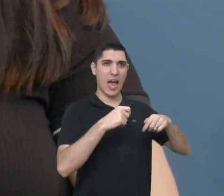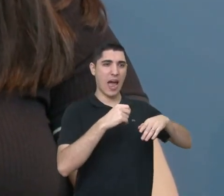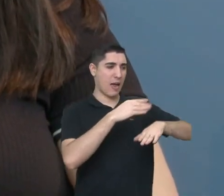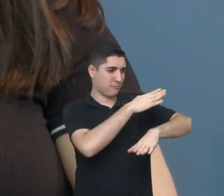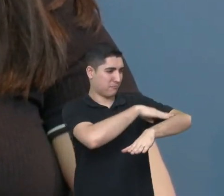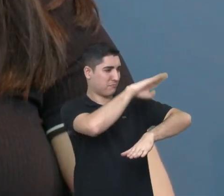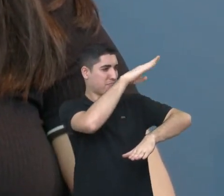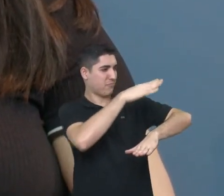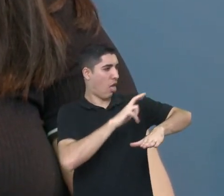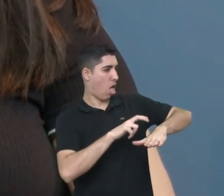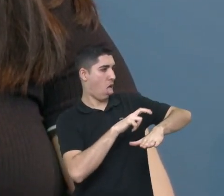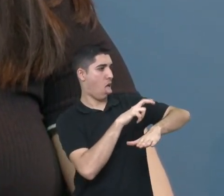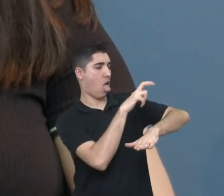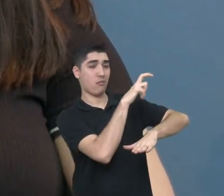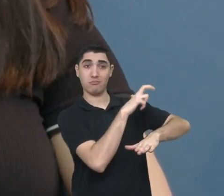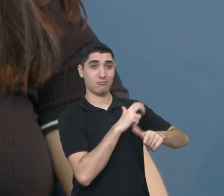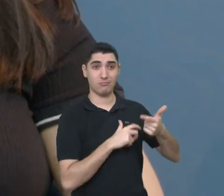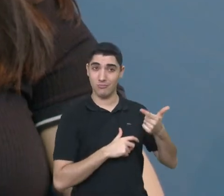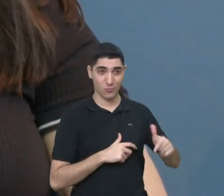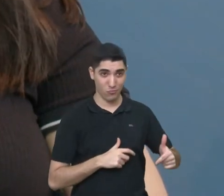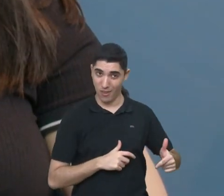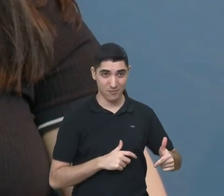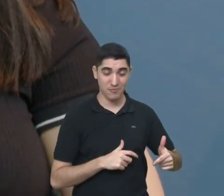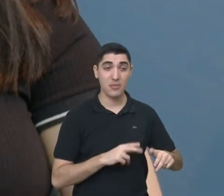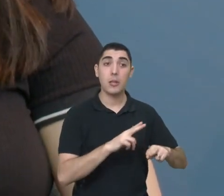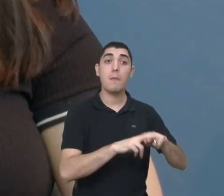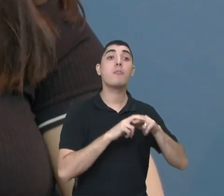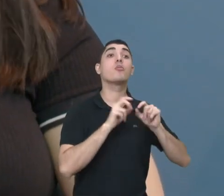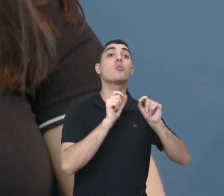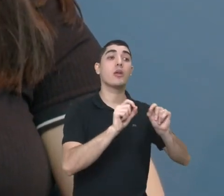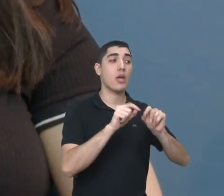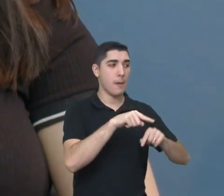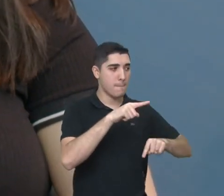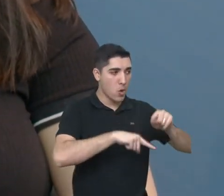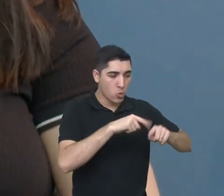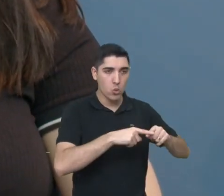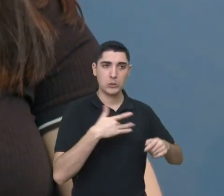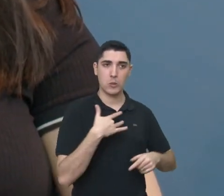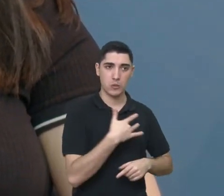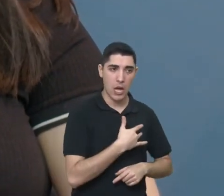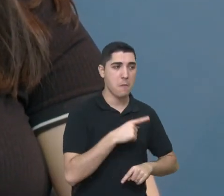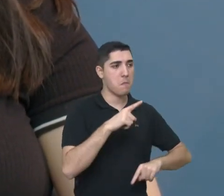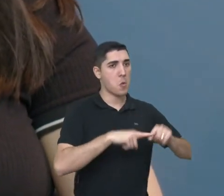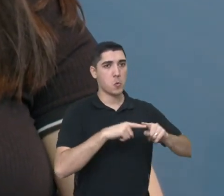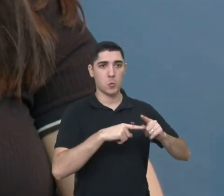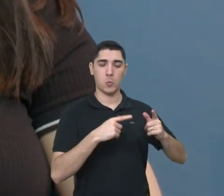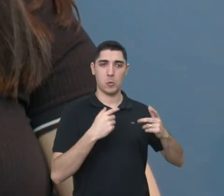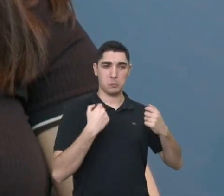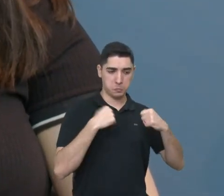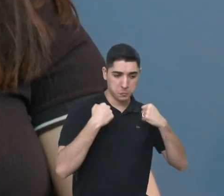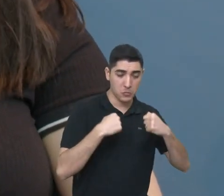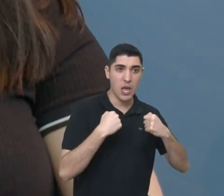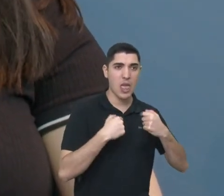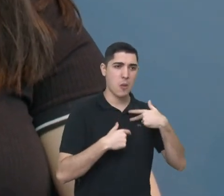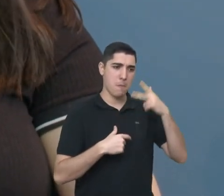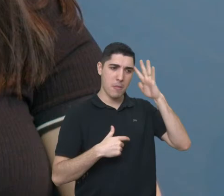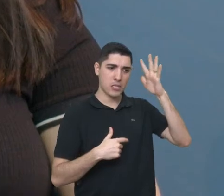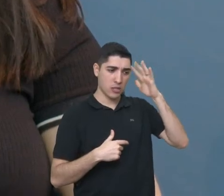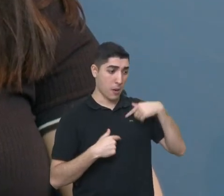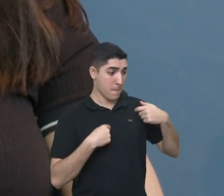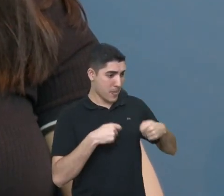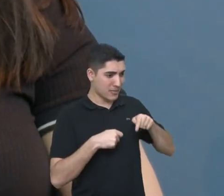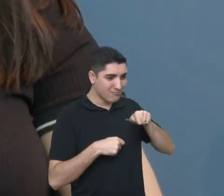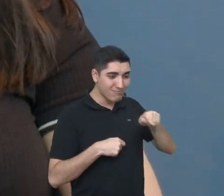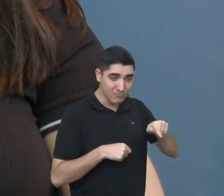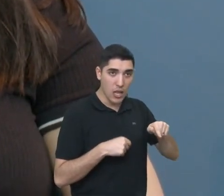gente tem hoje também essa indústria aí dos produtos saudáveis, dos produtos fitness, e a gente acha que precisa daquilo